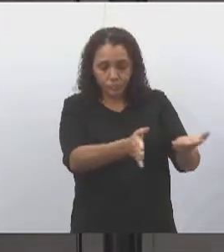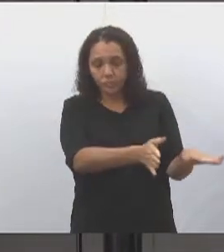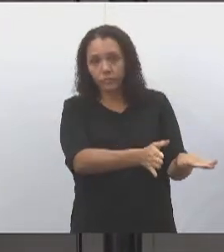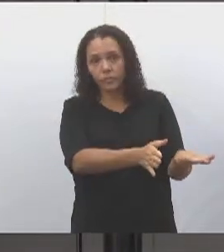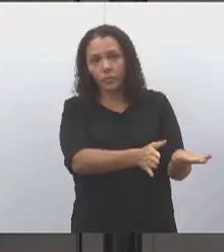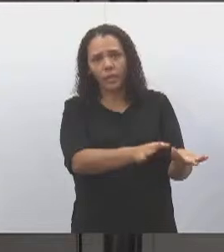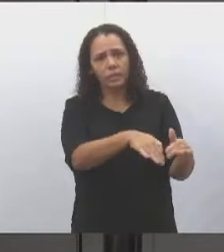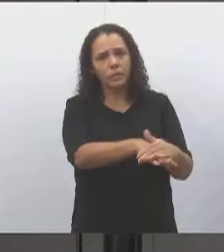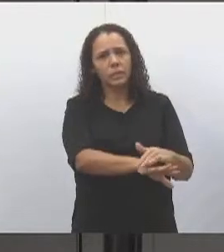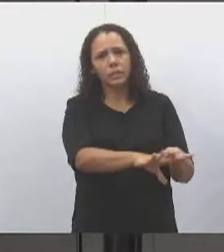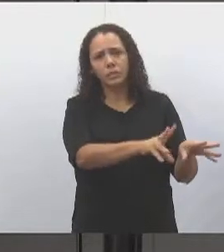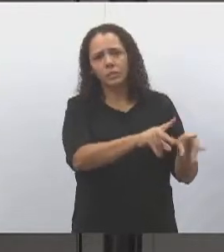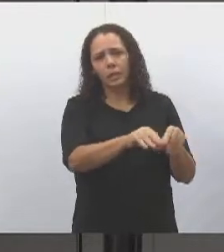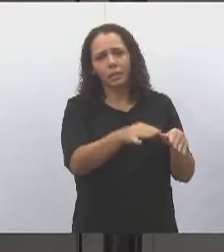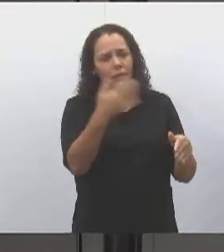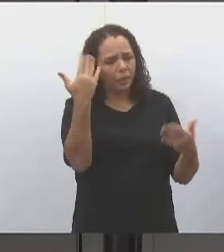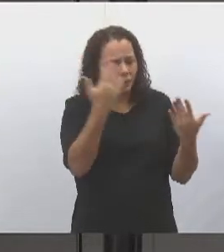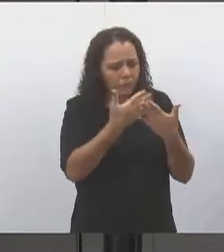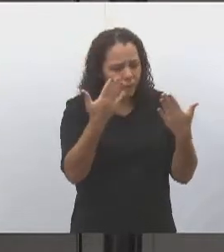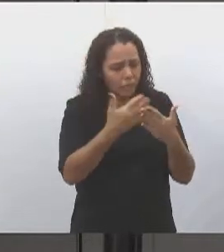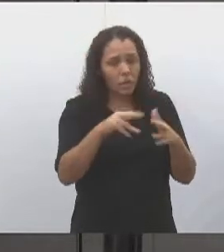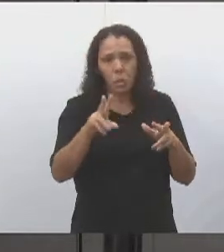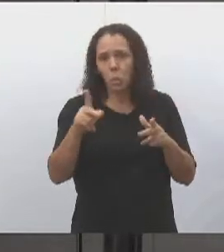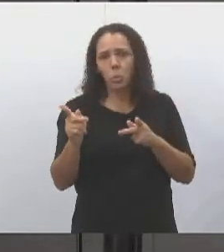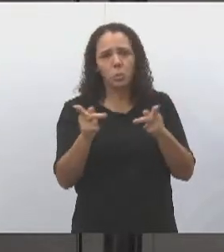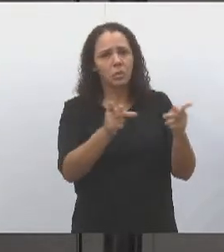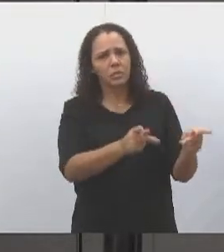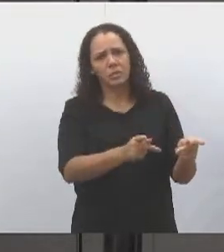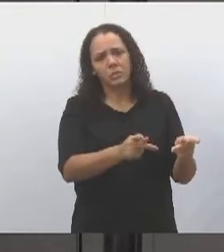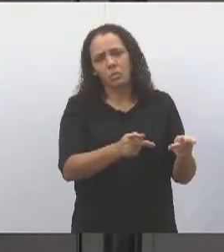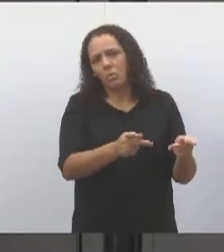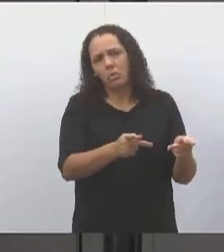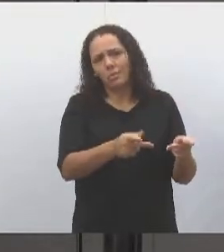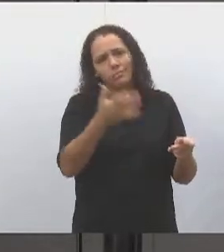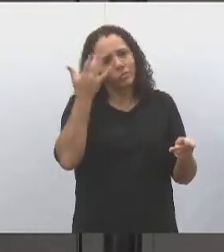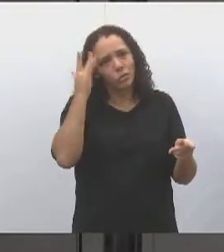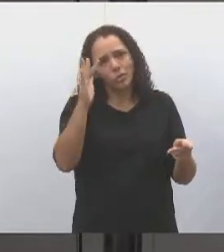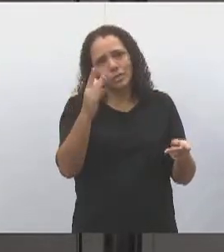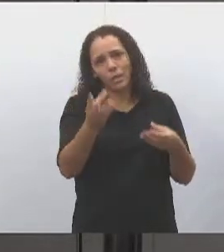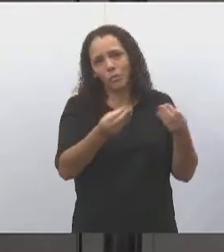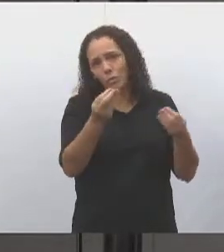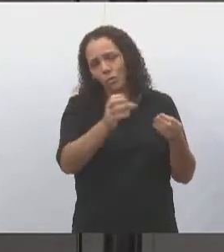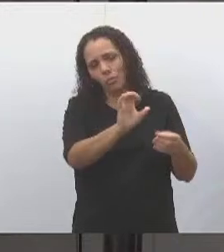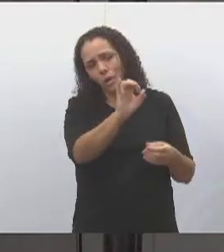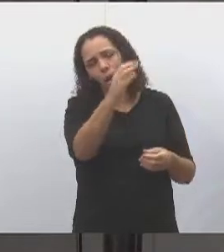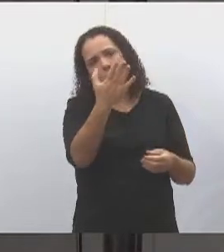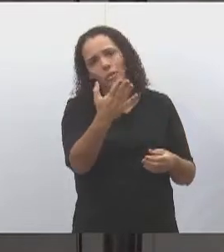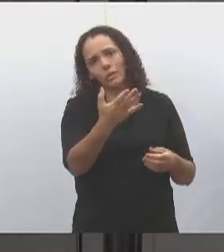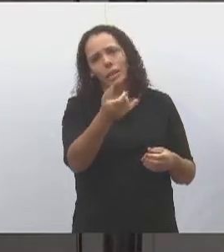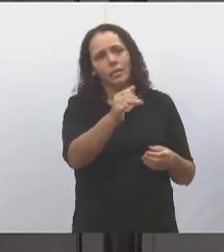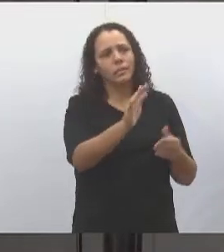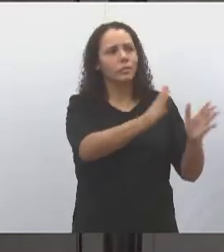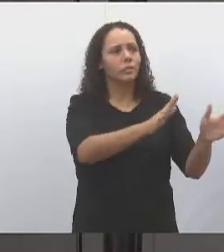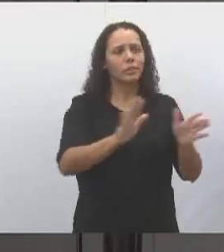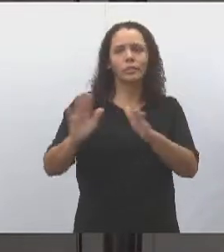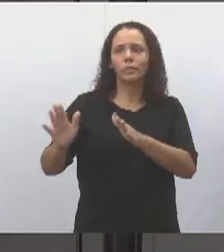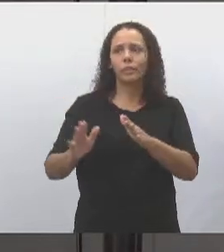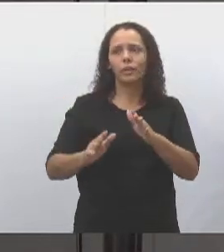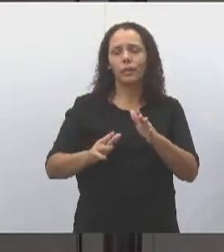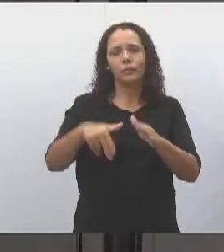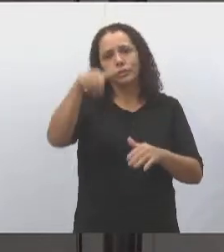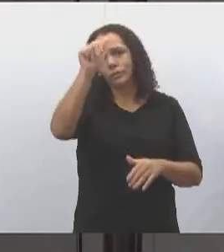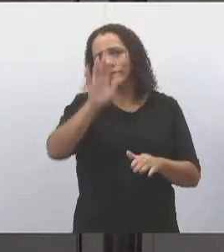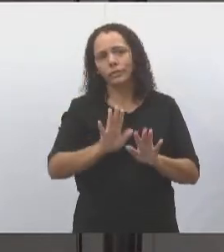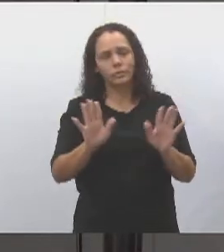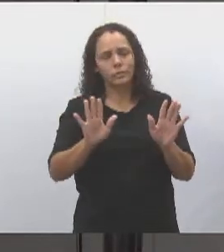da terra, você não está vendo, você nunca foi no Ijal, eu acho que você nunca foi lá, você não sabe nem como é que funciona, se está para a direita, à esquerda, do norte ou nordeste